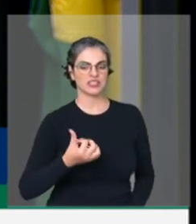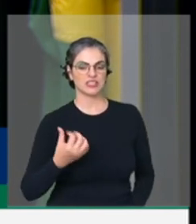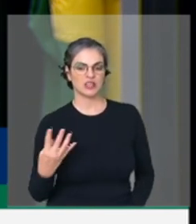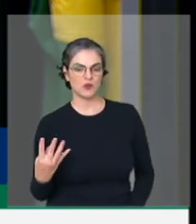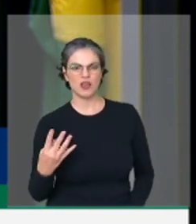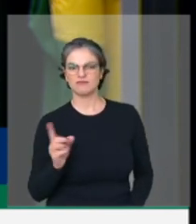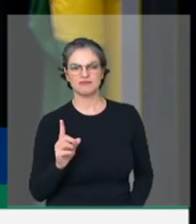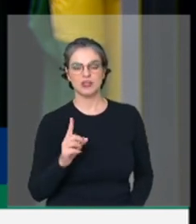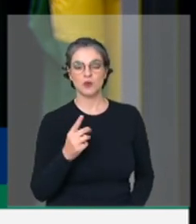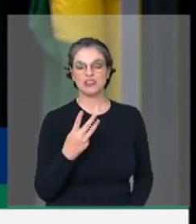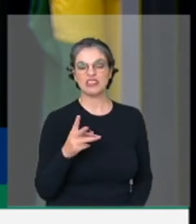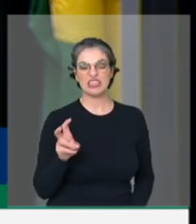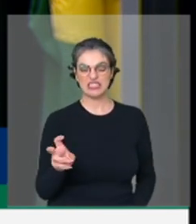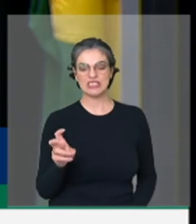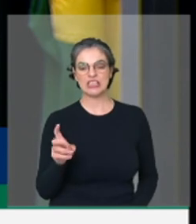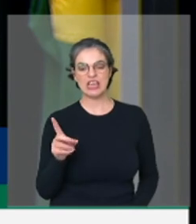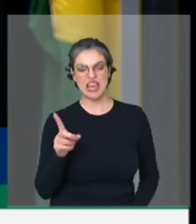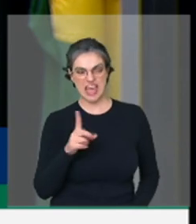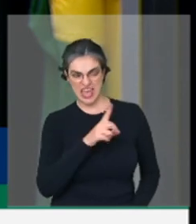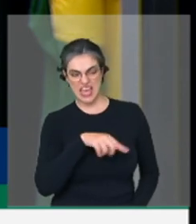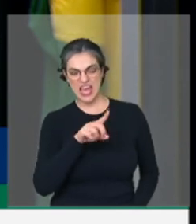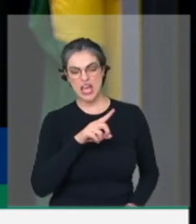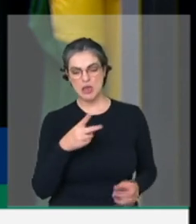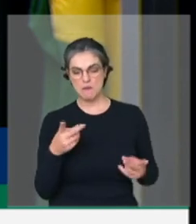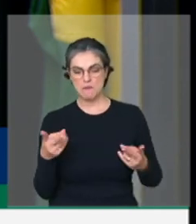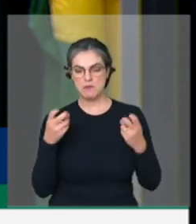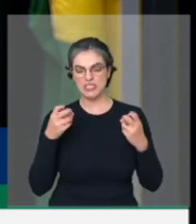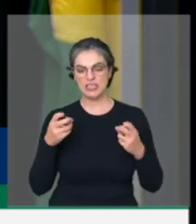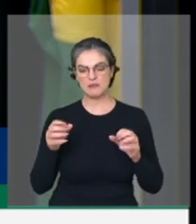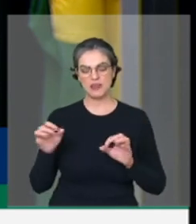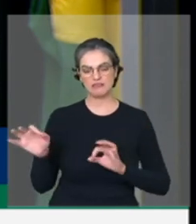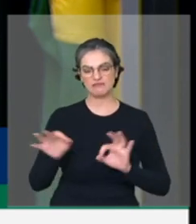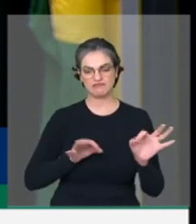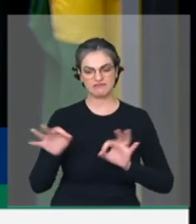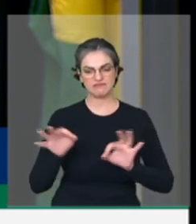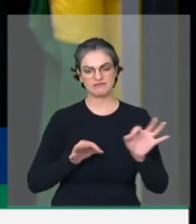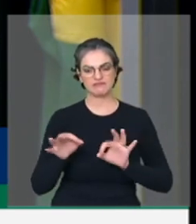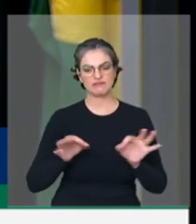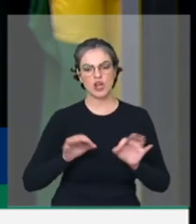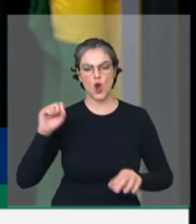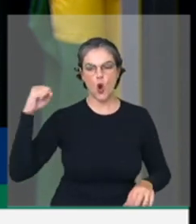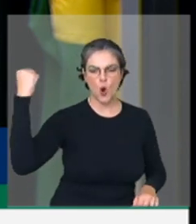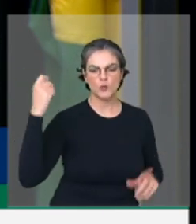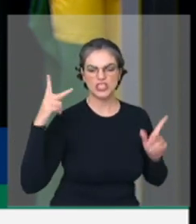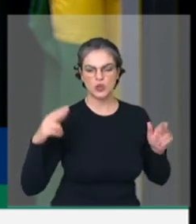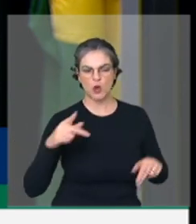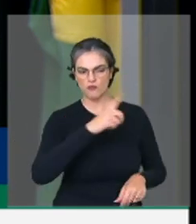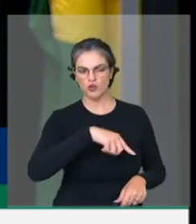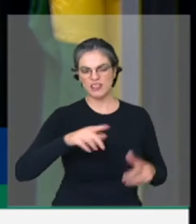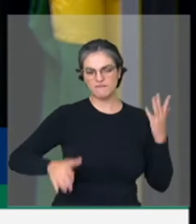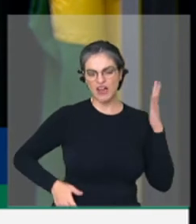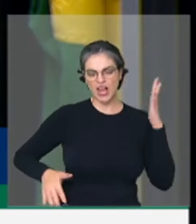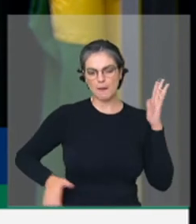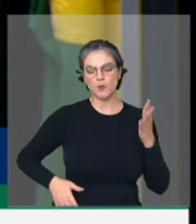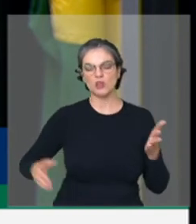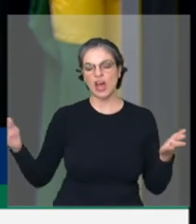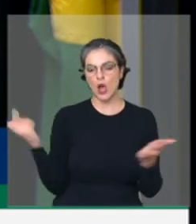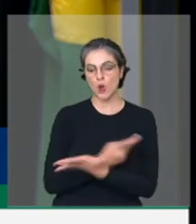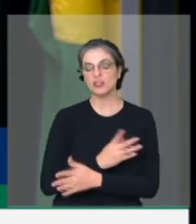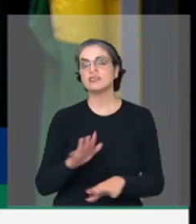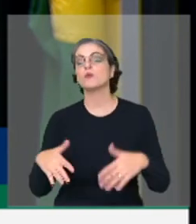35, quando eles perceberam a manobra comunista de vagabundos da sua estirpe, 64 foi dado, então,